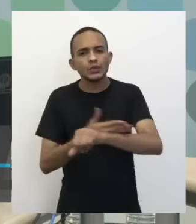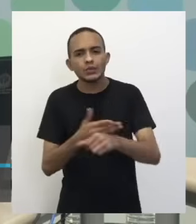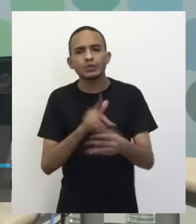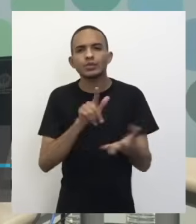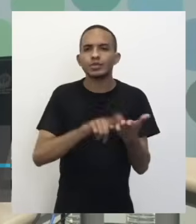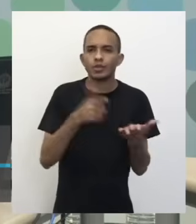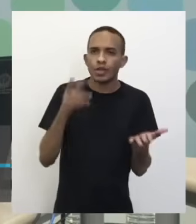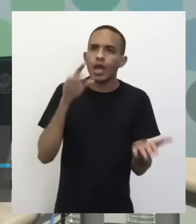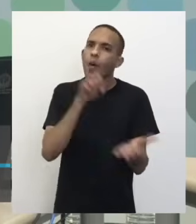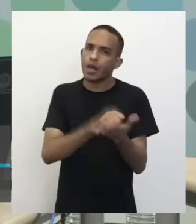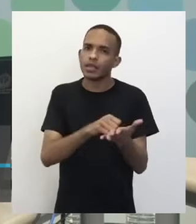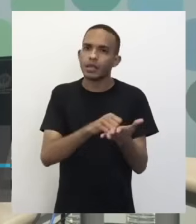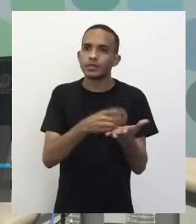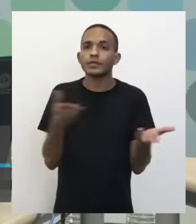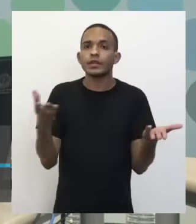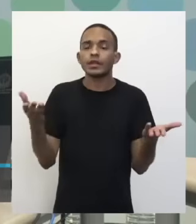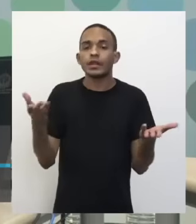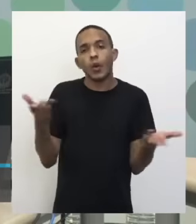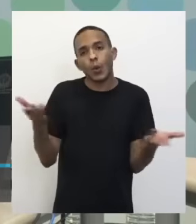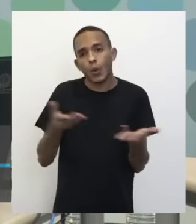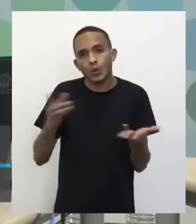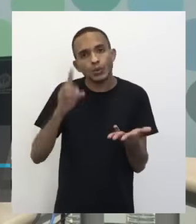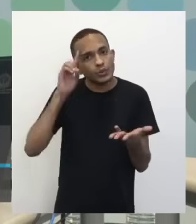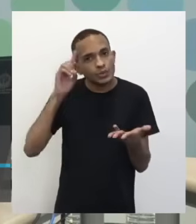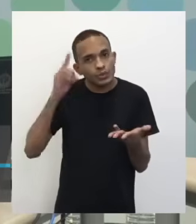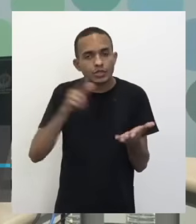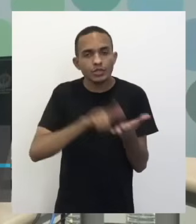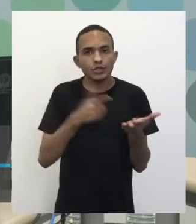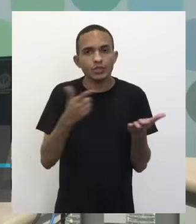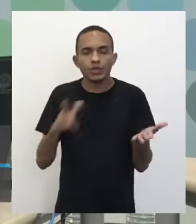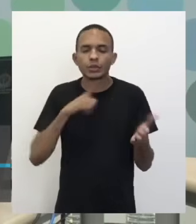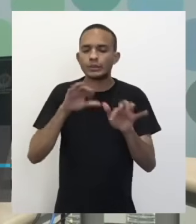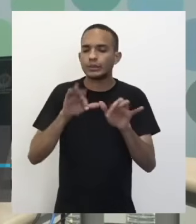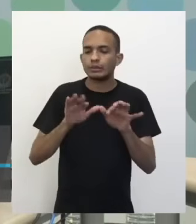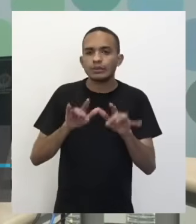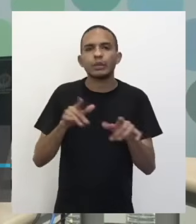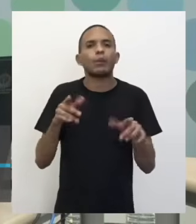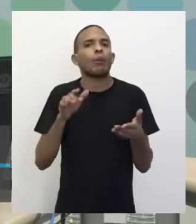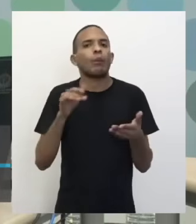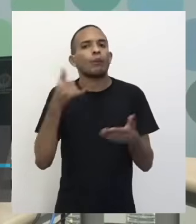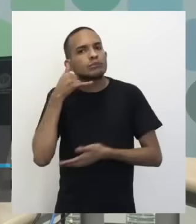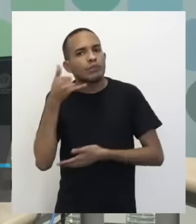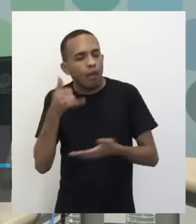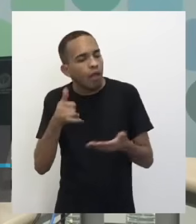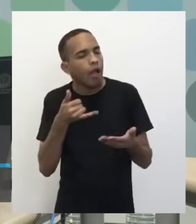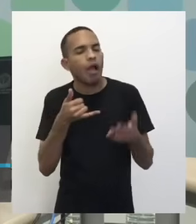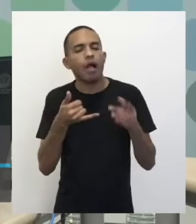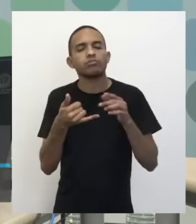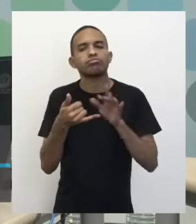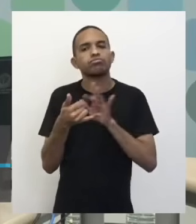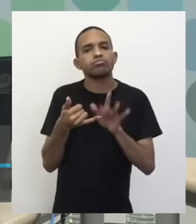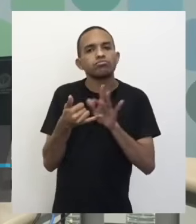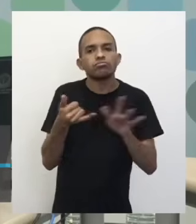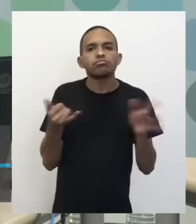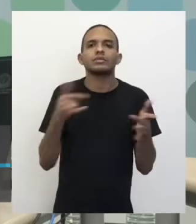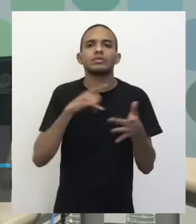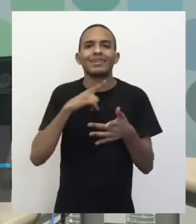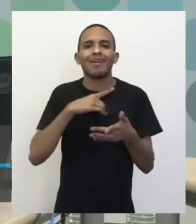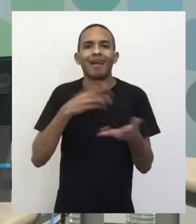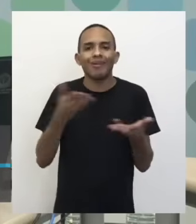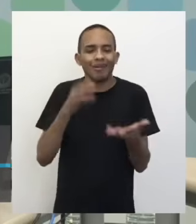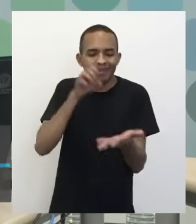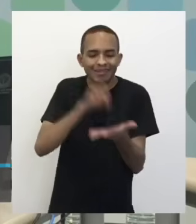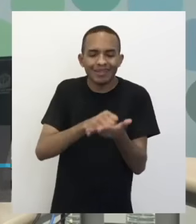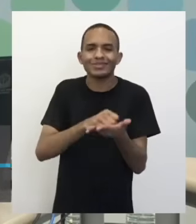do jornal. Hoje, como o jornal é mais acessível no nosso computador, no nosso celular, muita gente não tem mais esse hábito de fazer uma assinatura